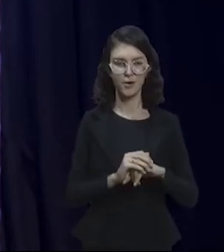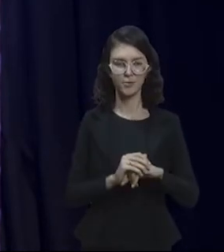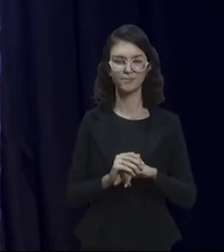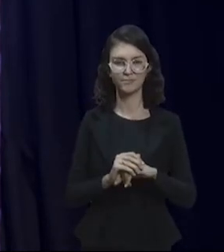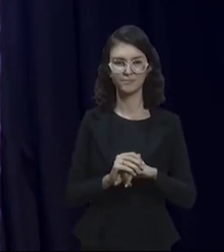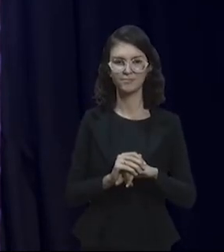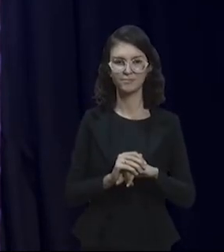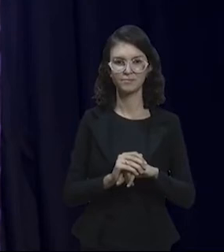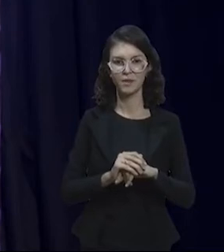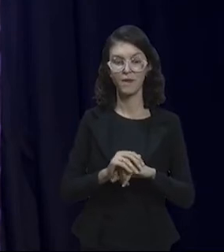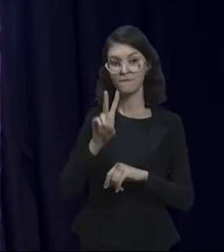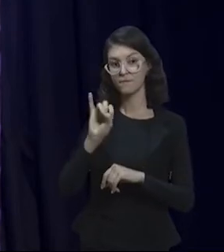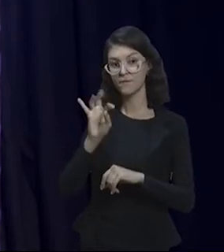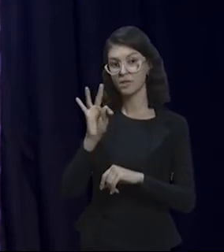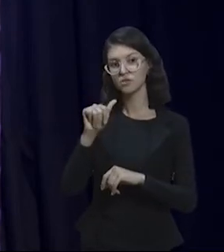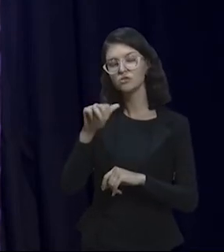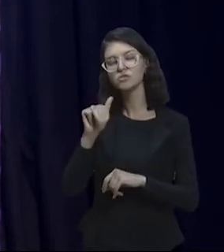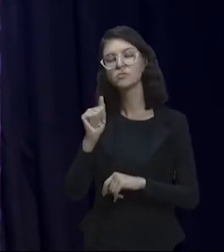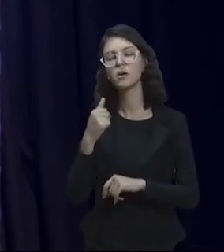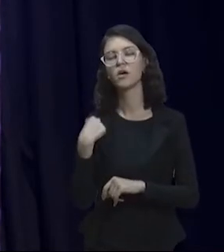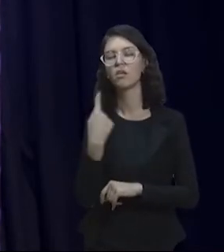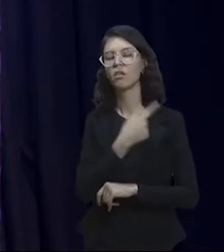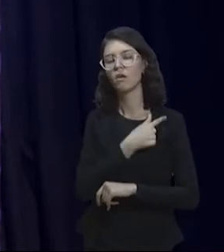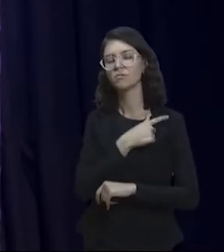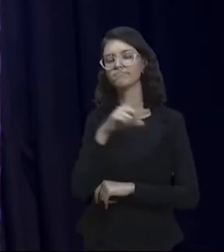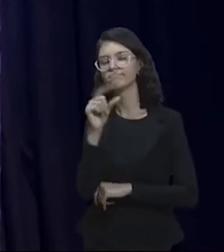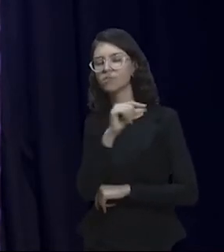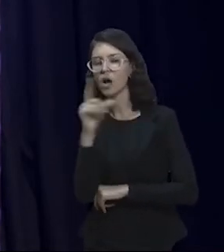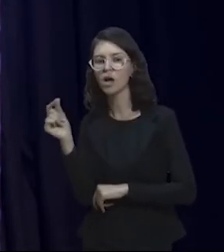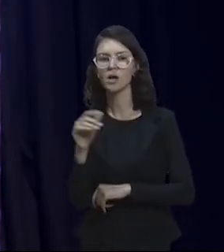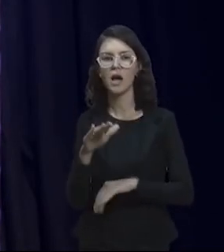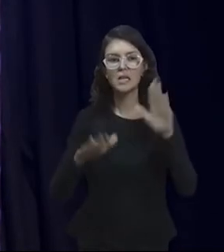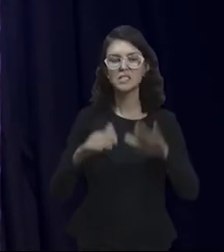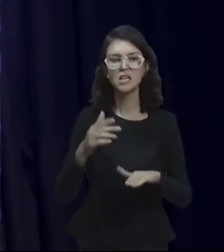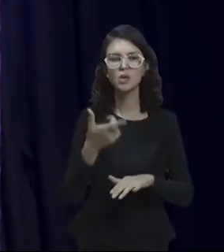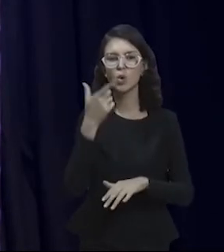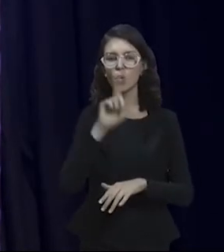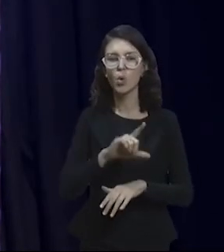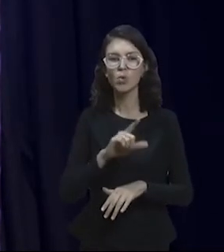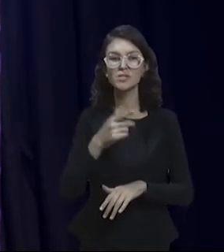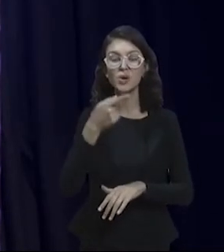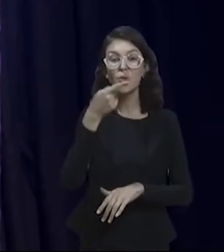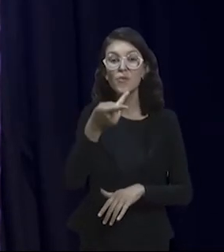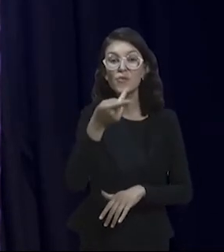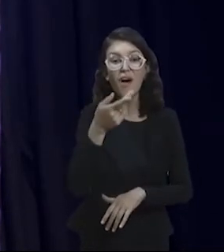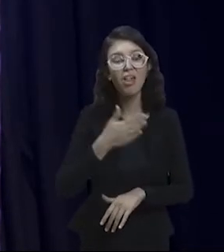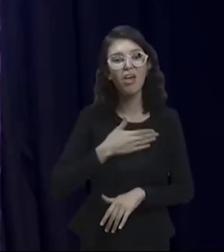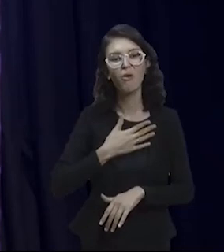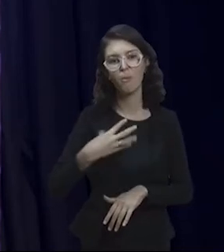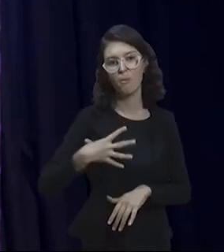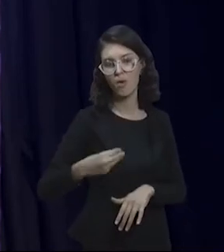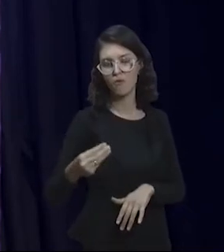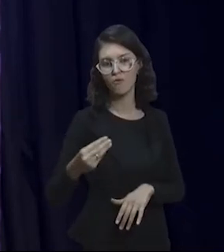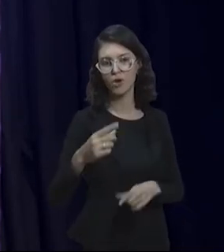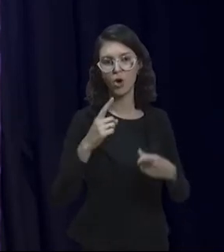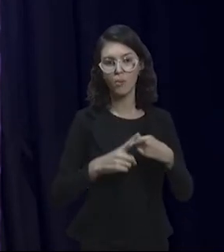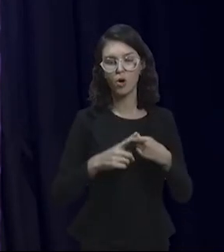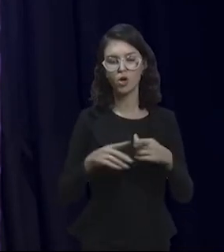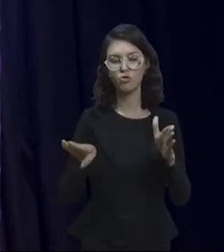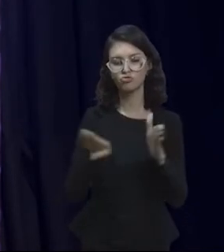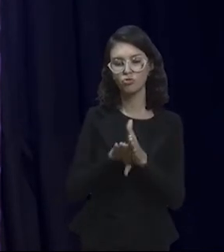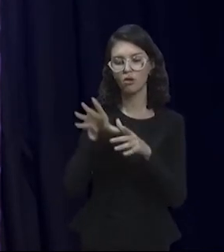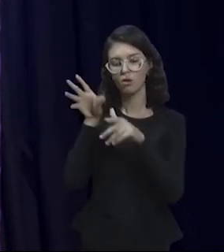as vítimas da nossa ausência. Às vezes eu não consigo falar com os meus filhos, porque eu chego, eles estão